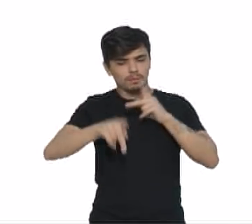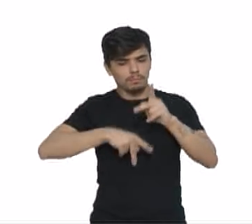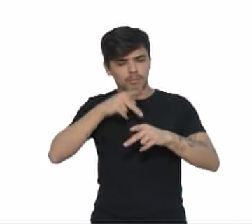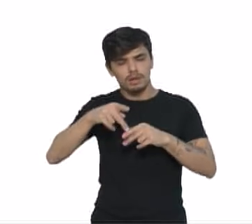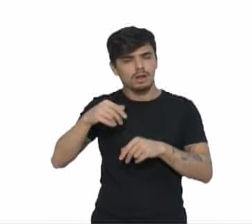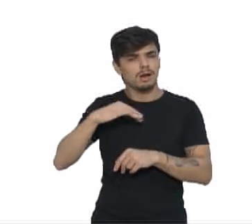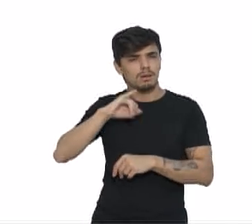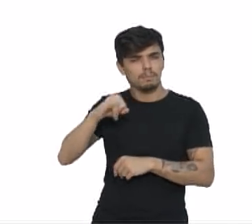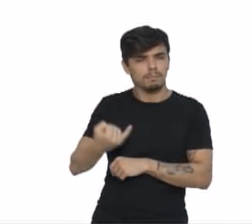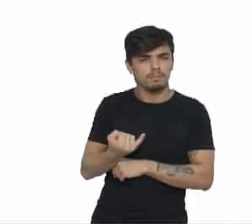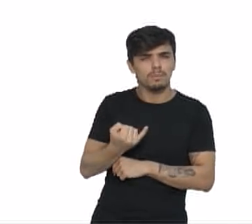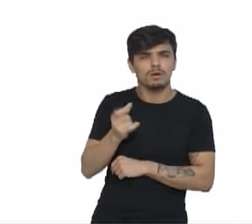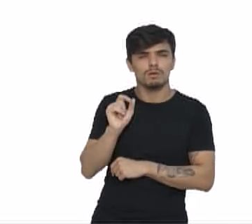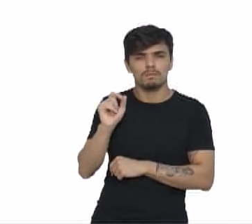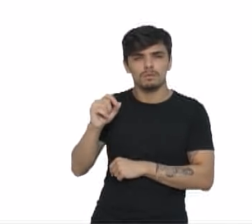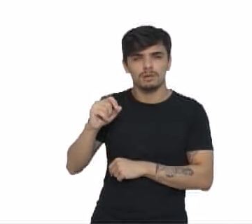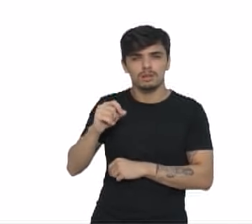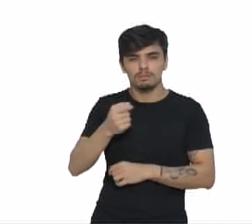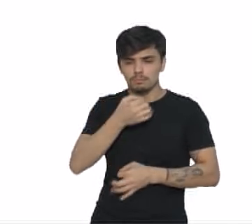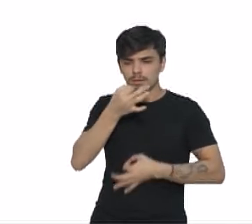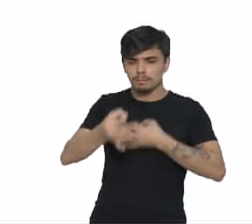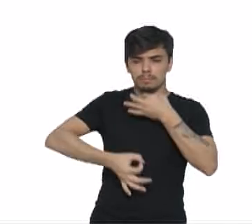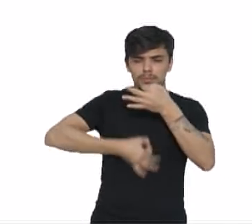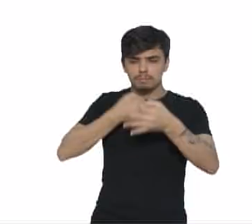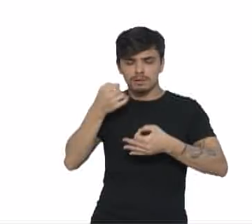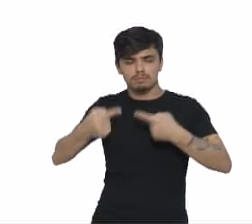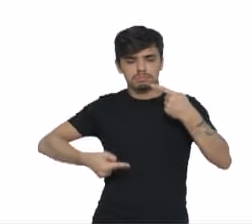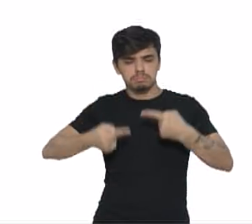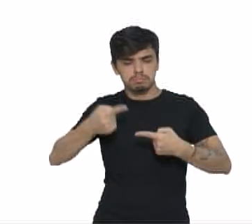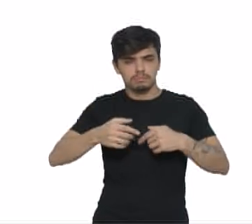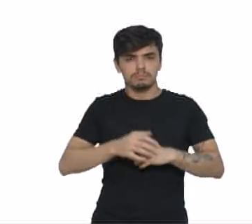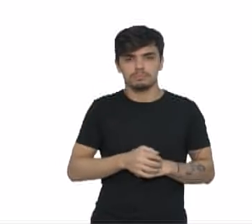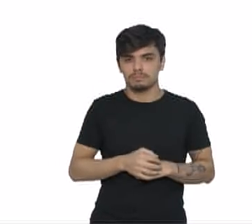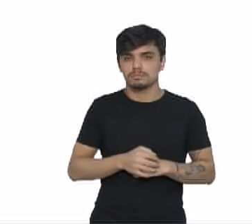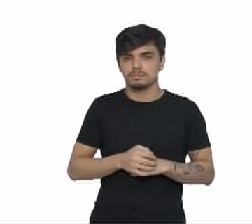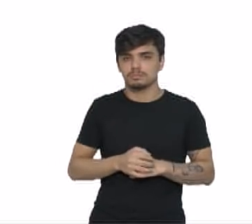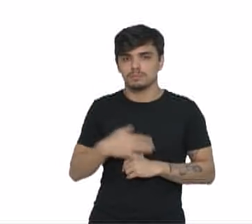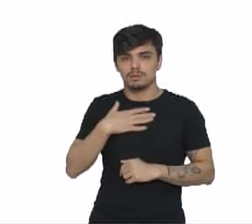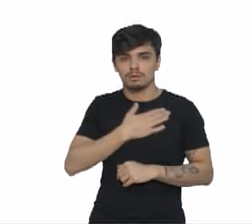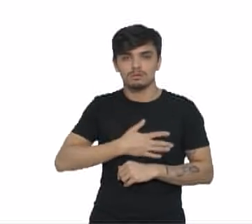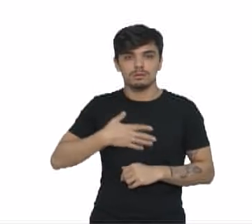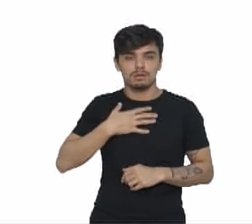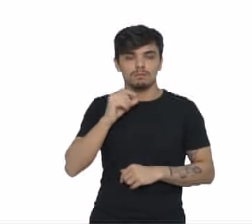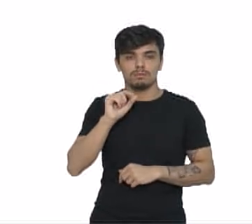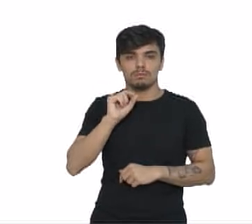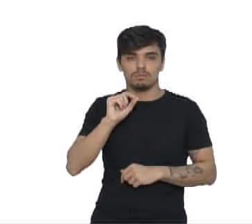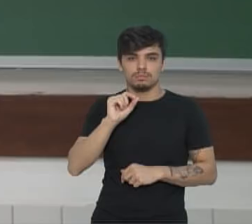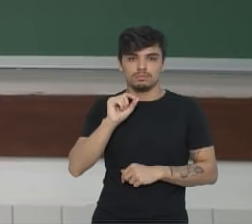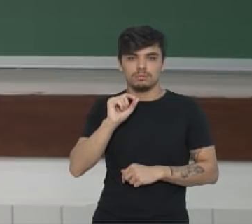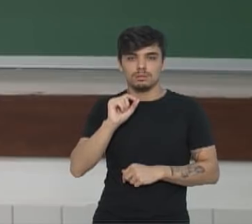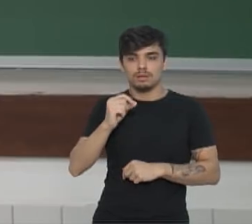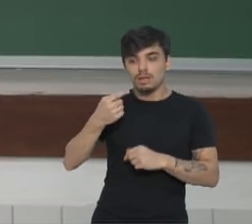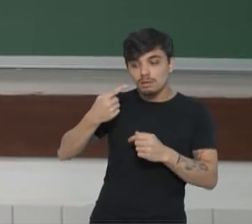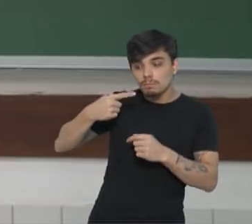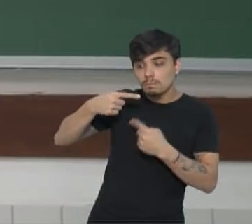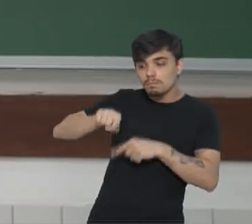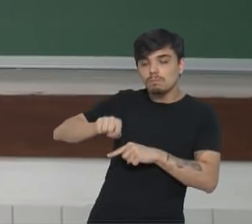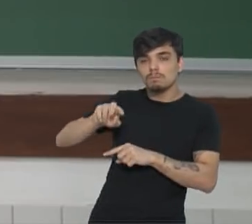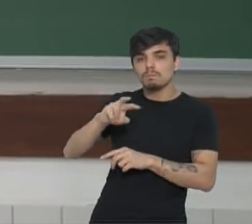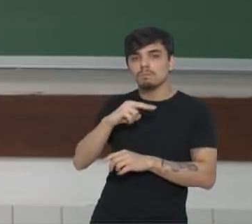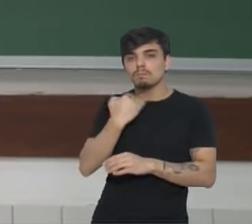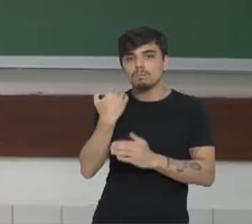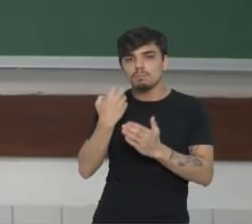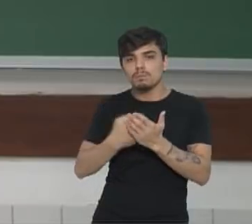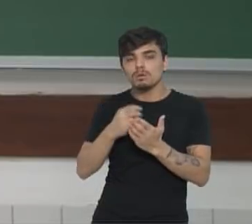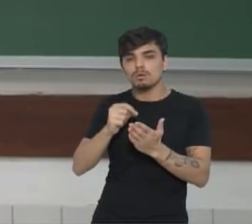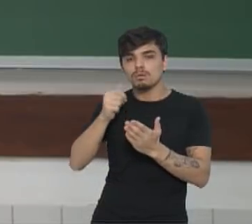os discursos do Marat, o radicalismo dele, ele é assassinado por uma girondina, Charlotte Corday. No